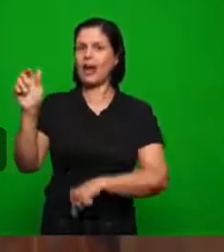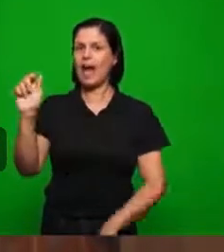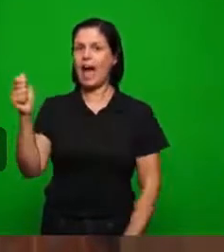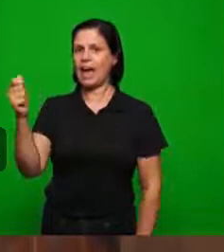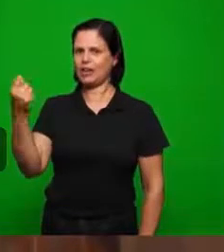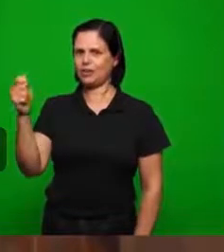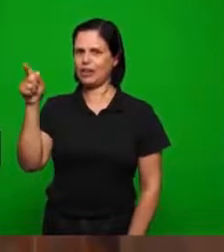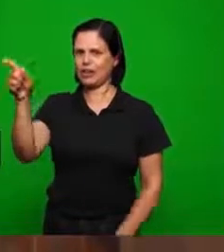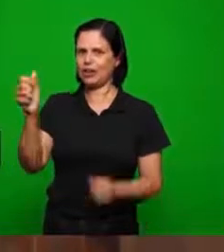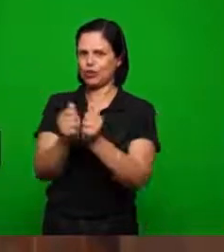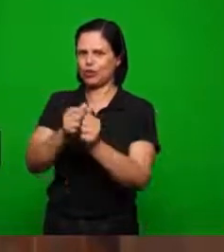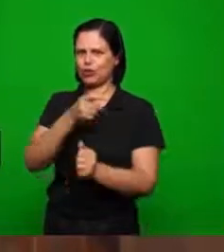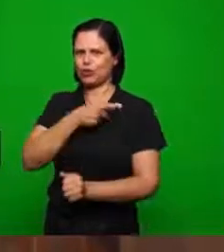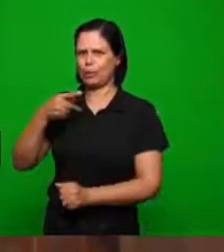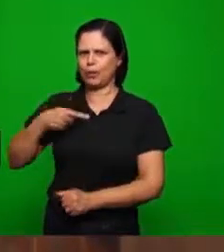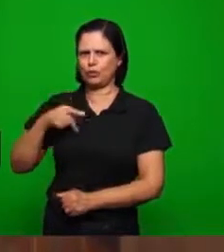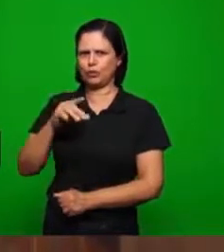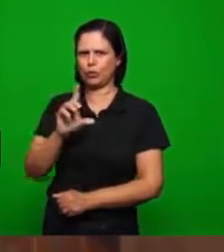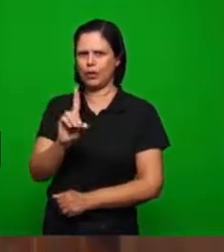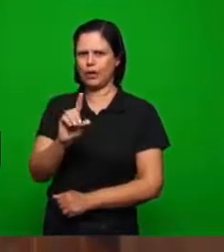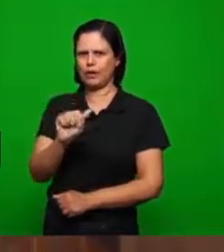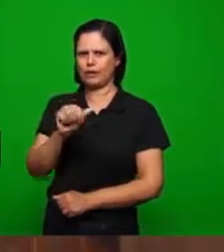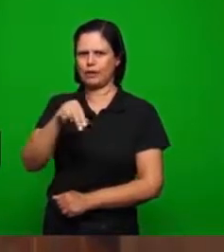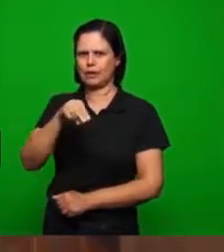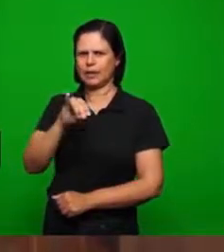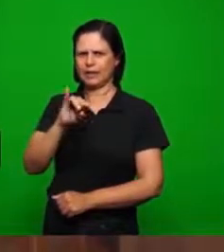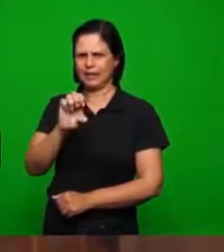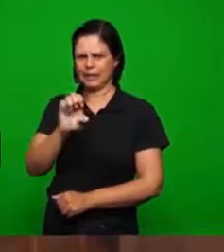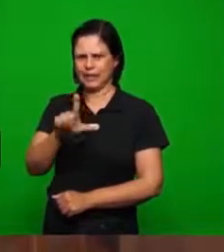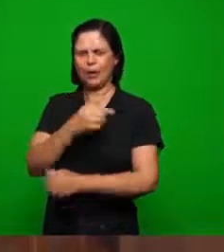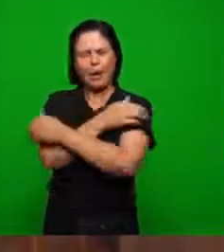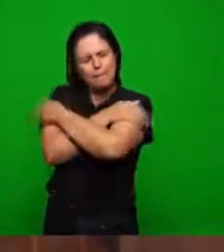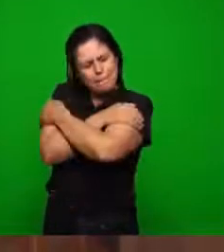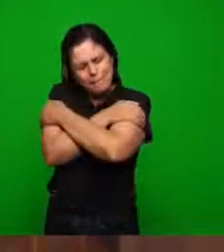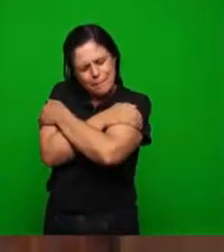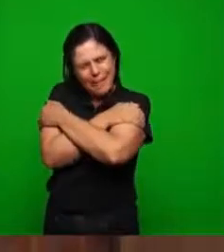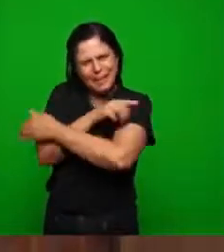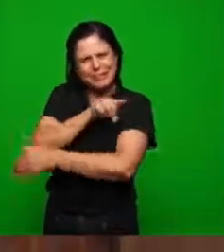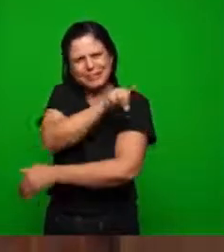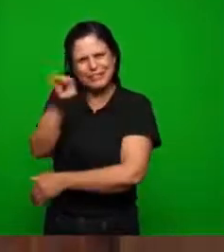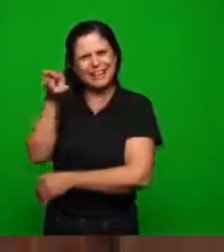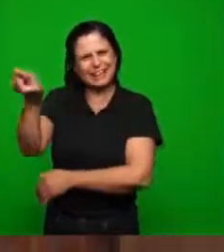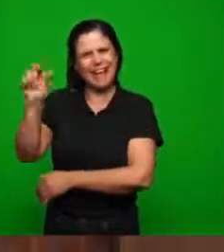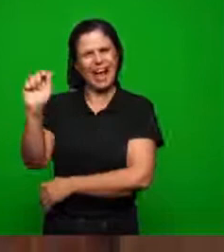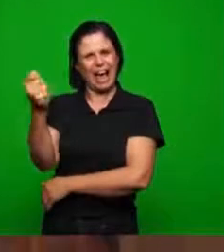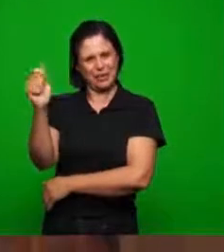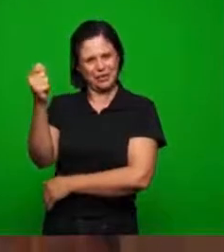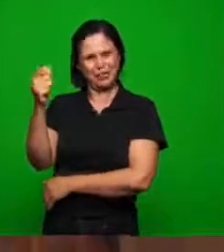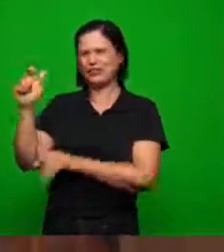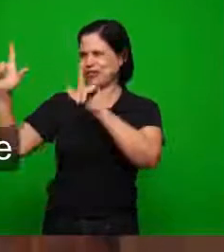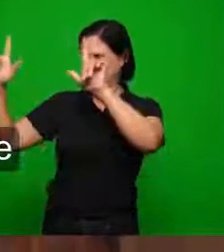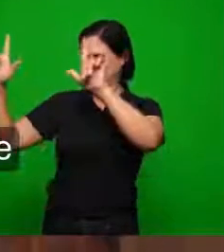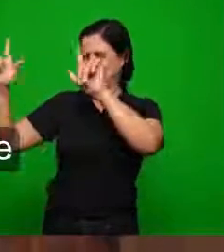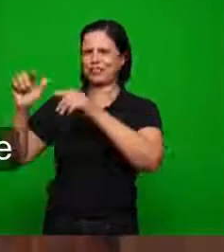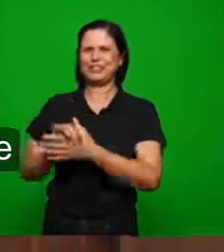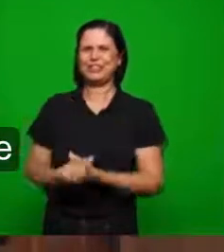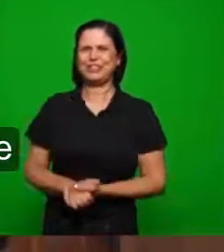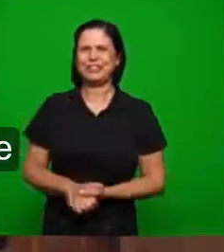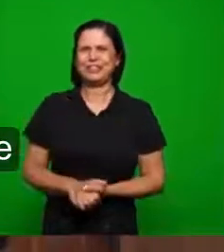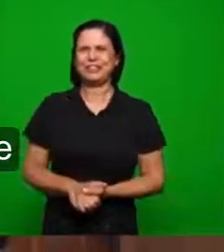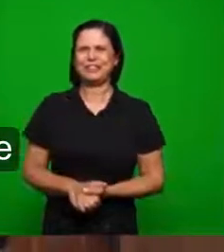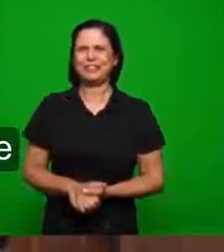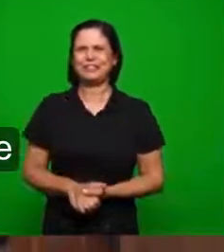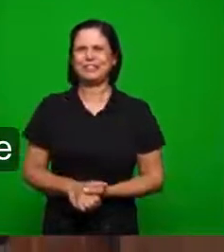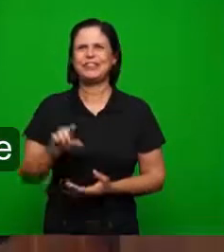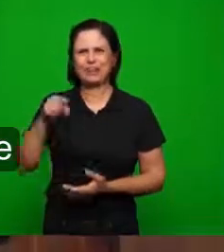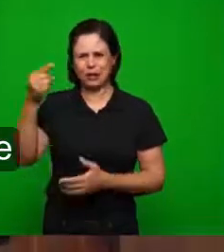pastor Daniel, lá em Buenos Aires. Nosso abraço fraternal a esses irmãos. Aqui está, daí um pouco temos